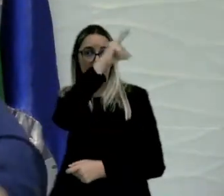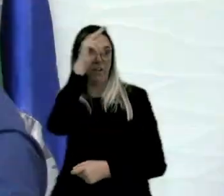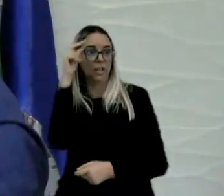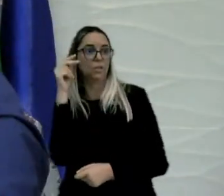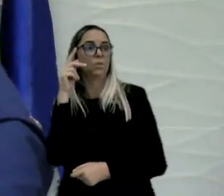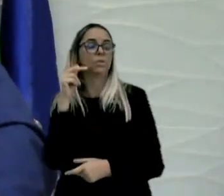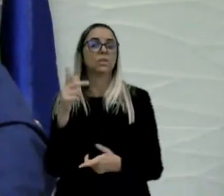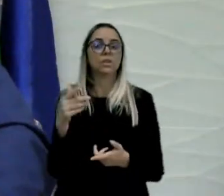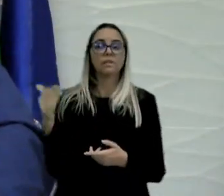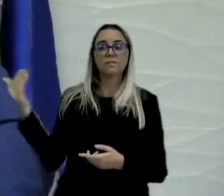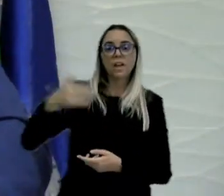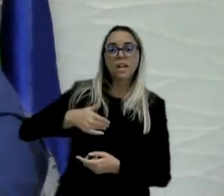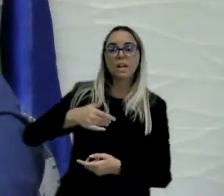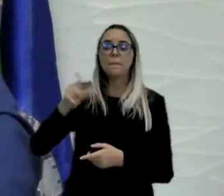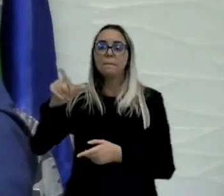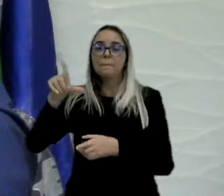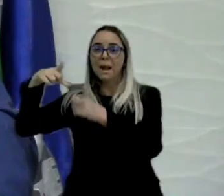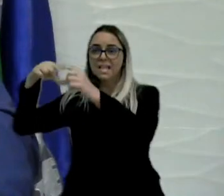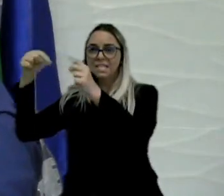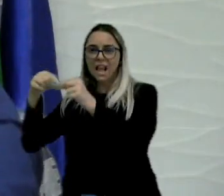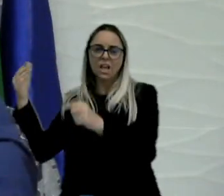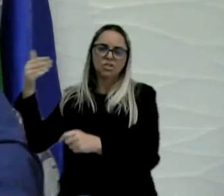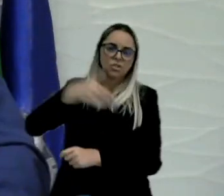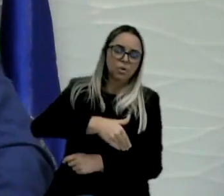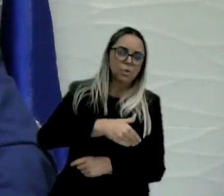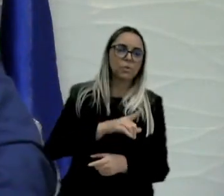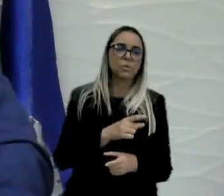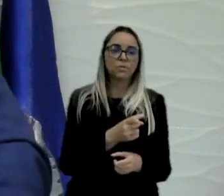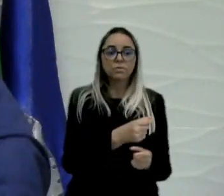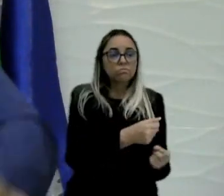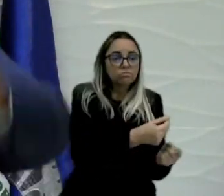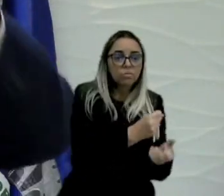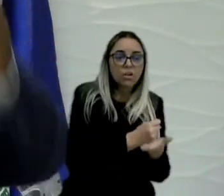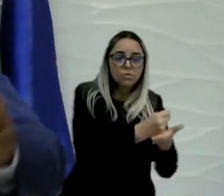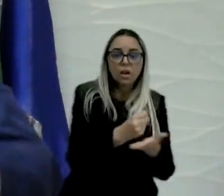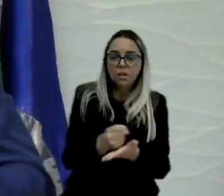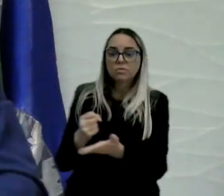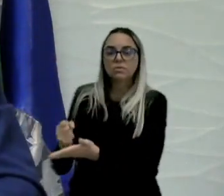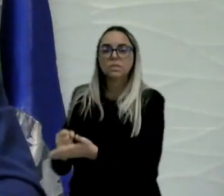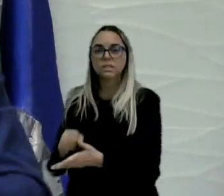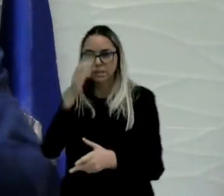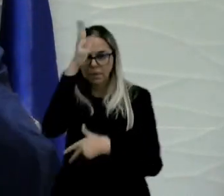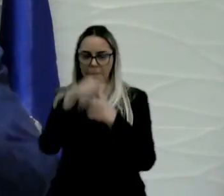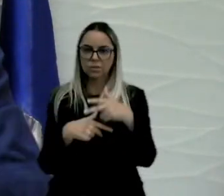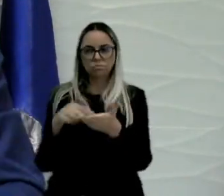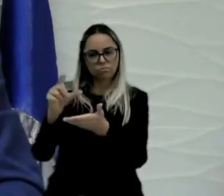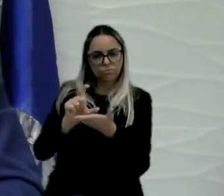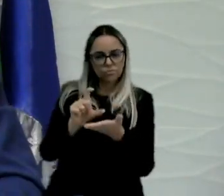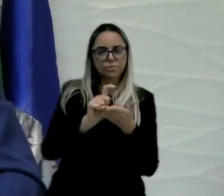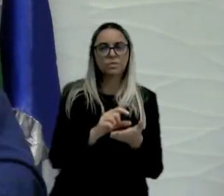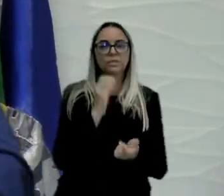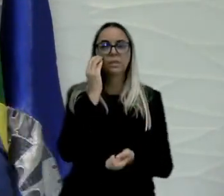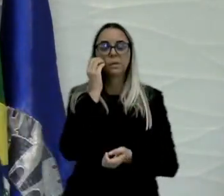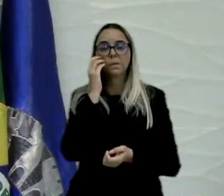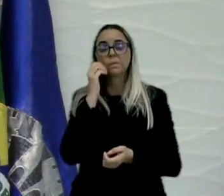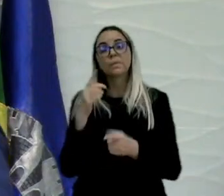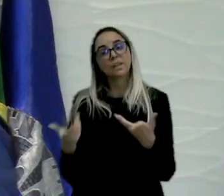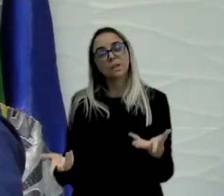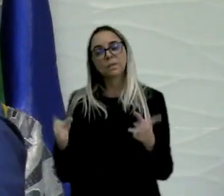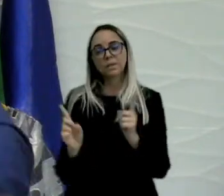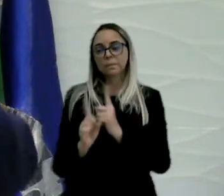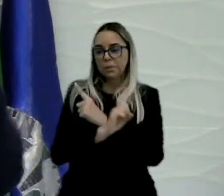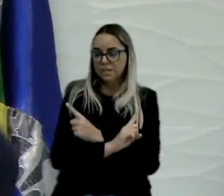trazendo lá de Brasília muito recurso para São Bento do Una e aqui a oposição de sãoo do Una a